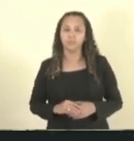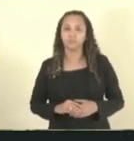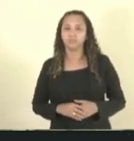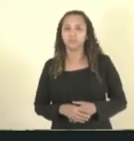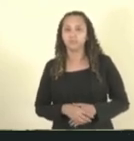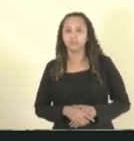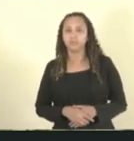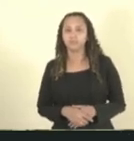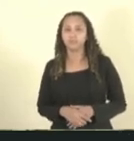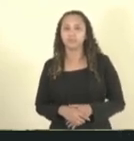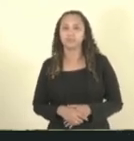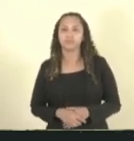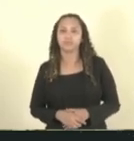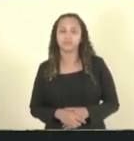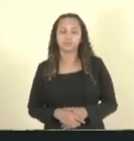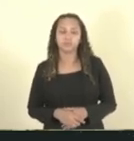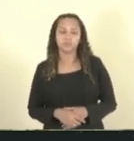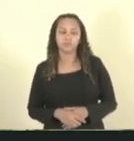os